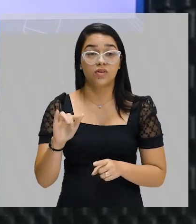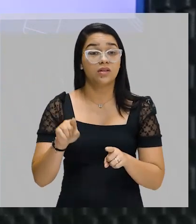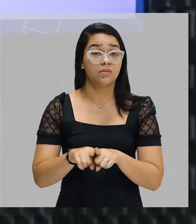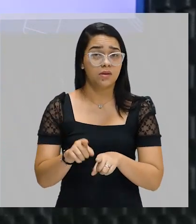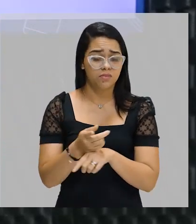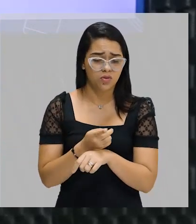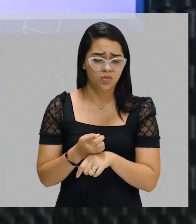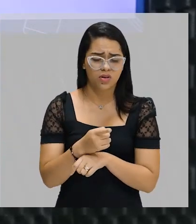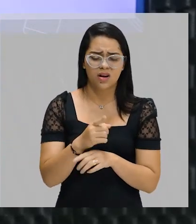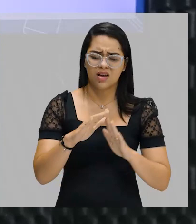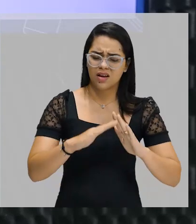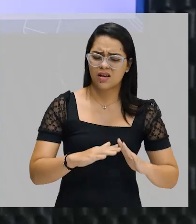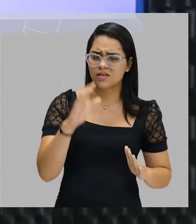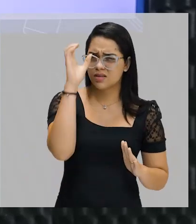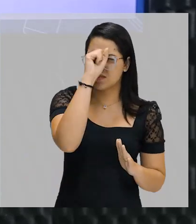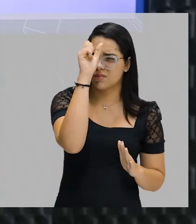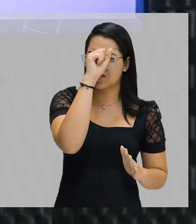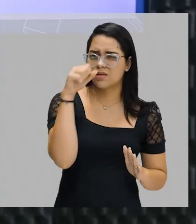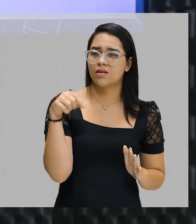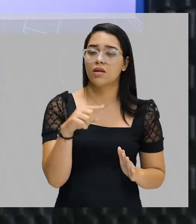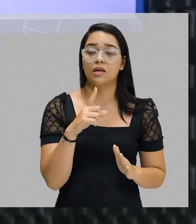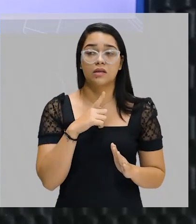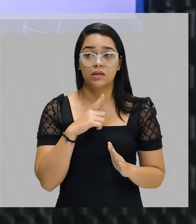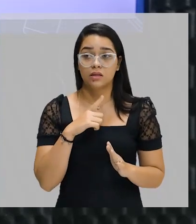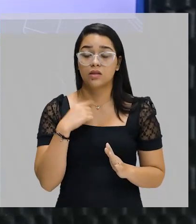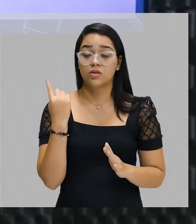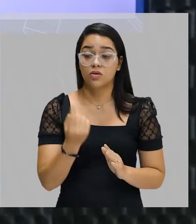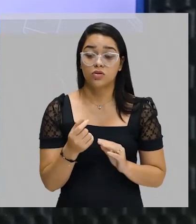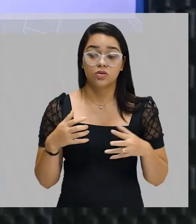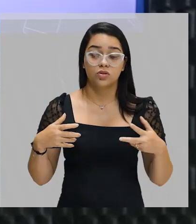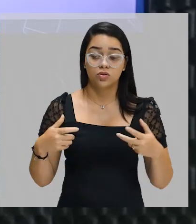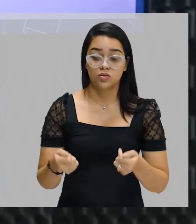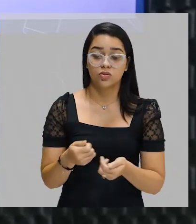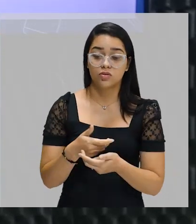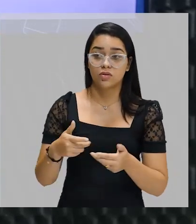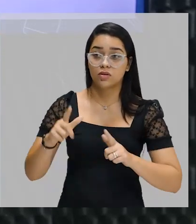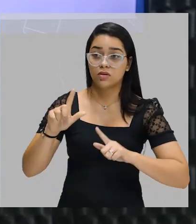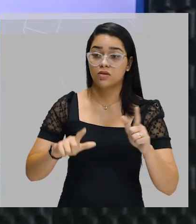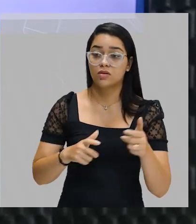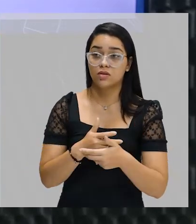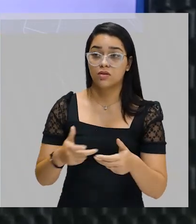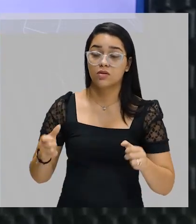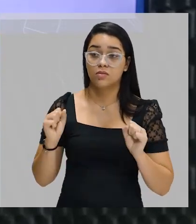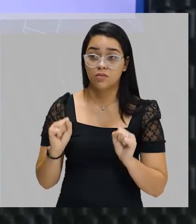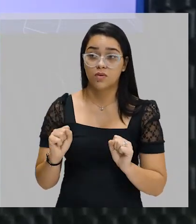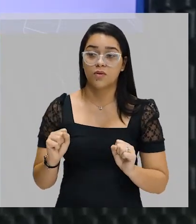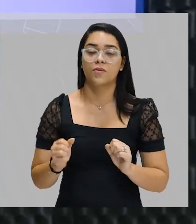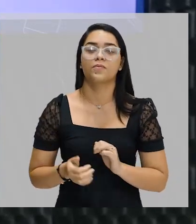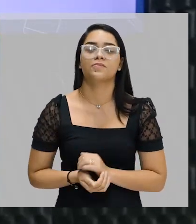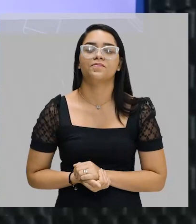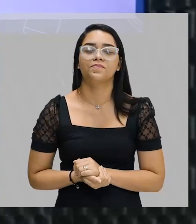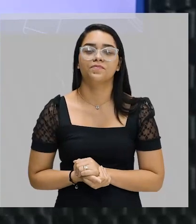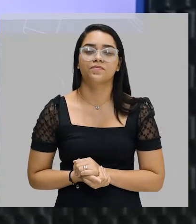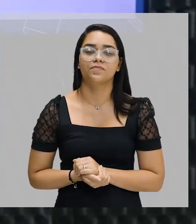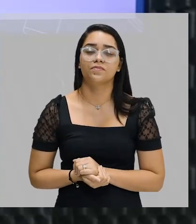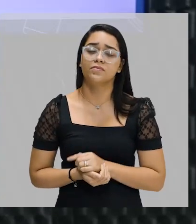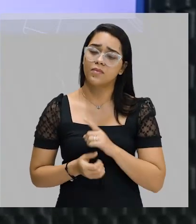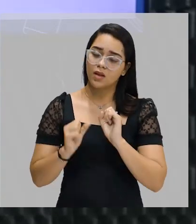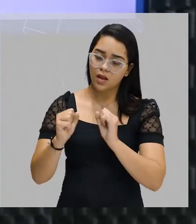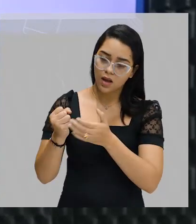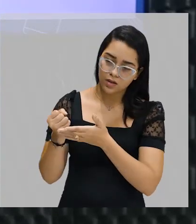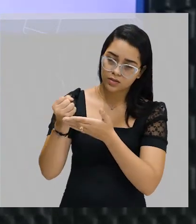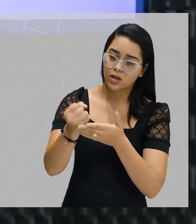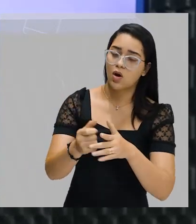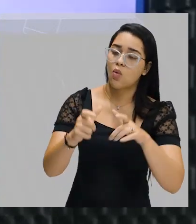lá, fica em casa aprendendo, plataforma Gonçalves Dias. Nós estamos aí em todas as mídias, gosto de dizer, estamos aí all in, tá certo? Para te